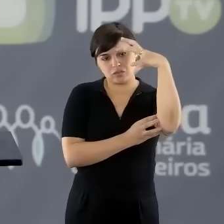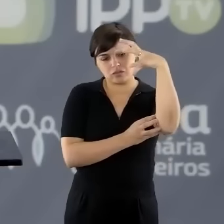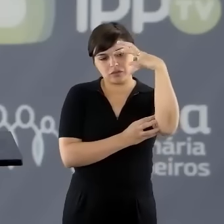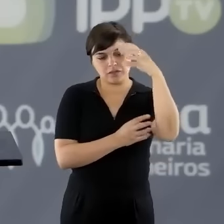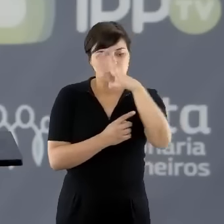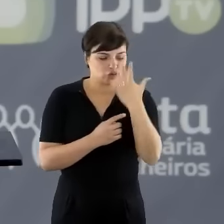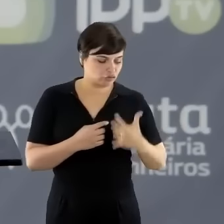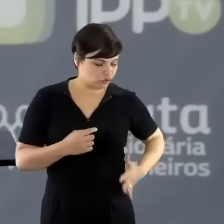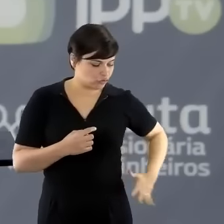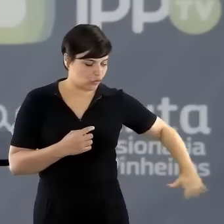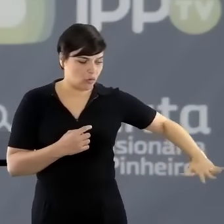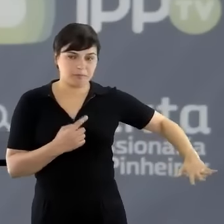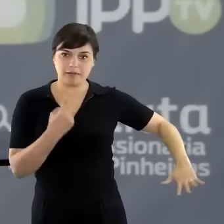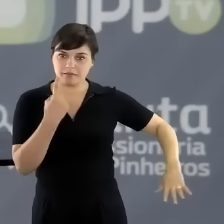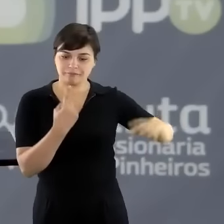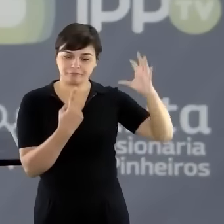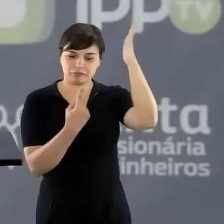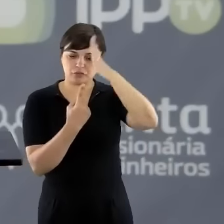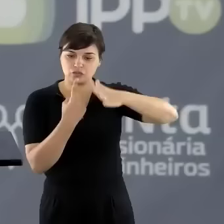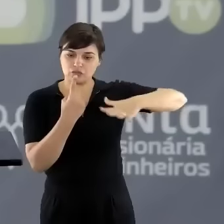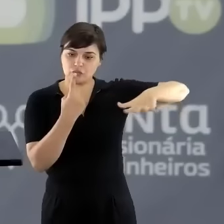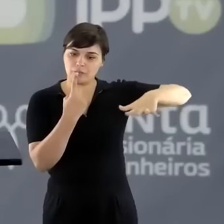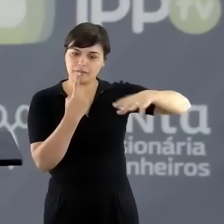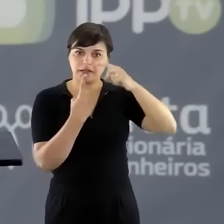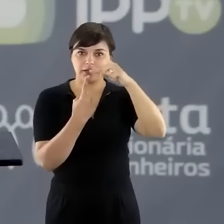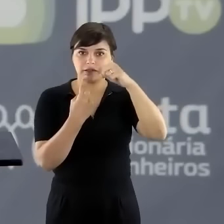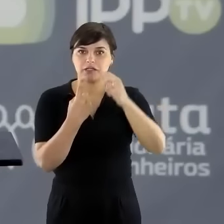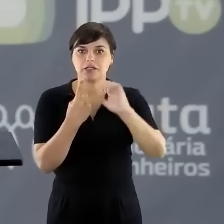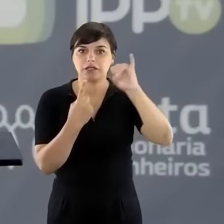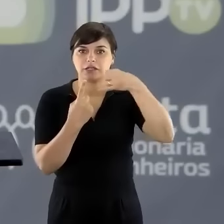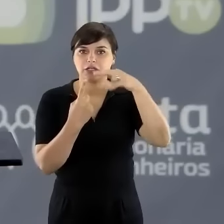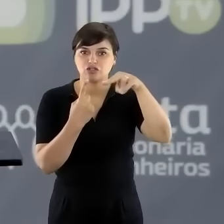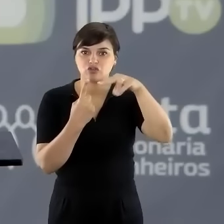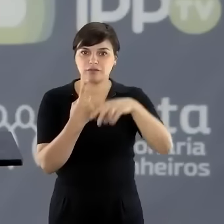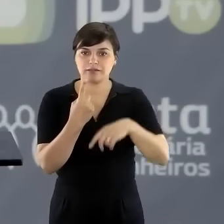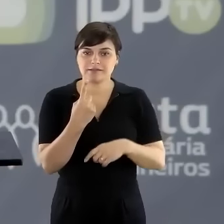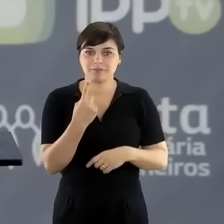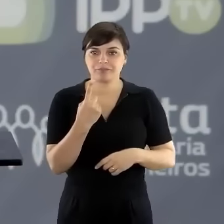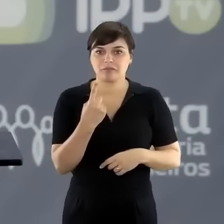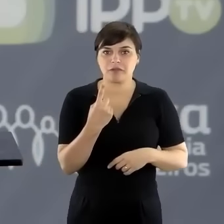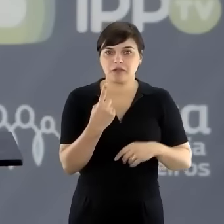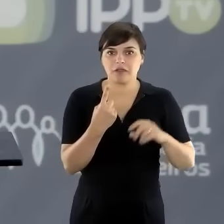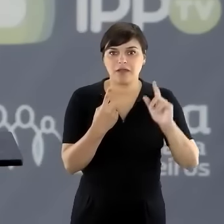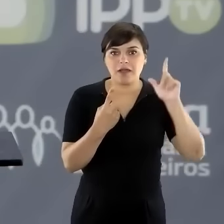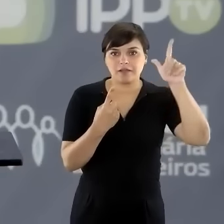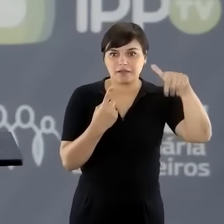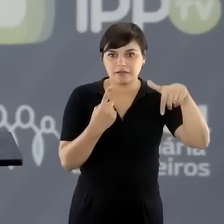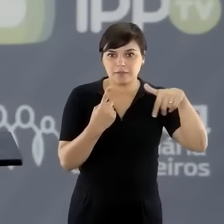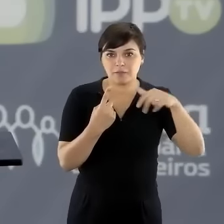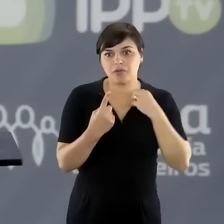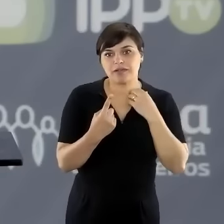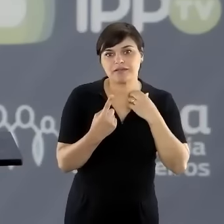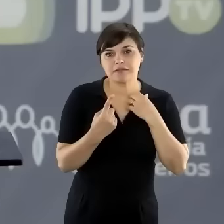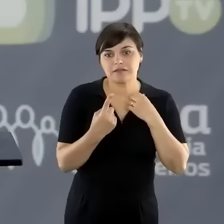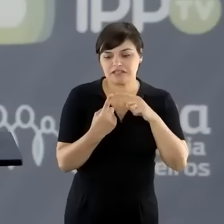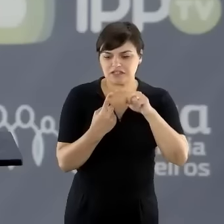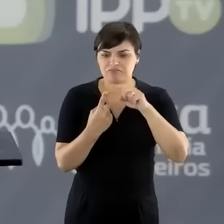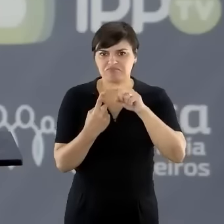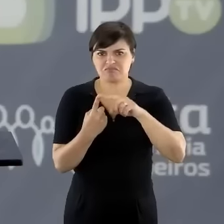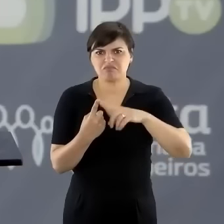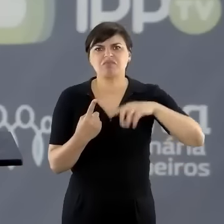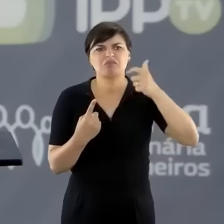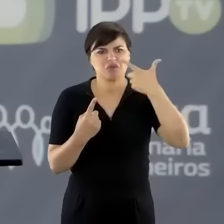de novo porque a planta secou e e Deus disse é razoável a tua Ira é razoável até a morte